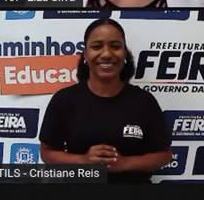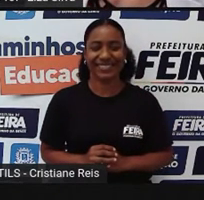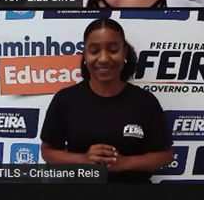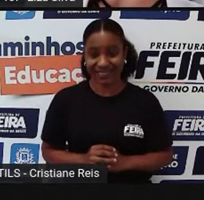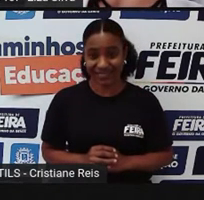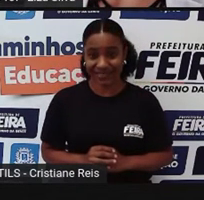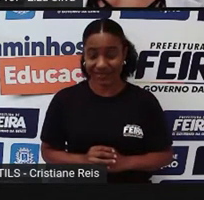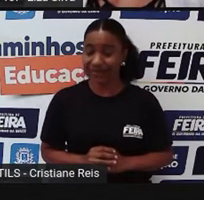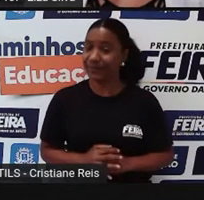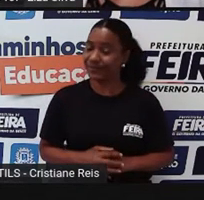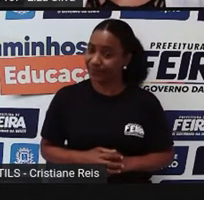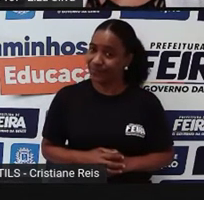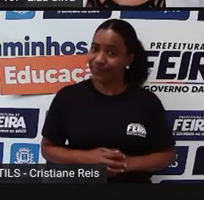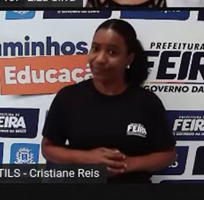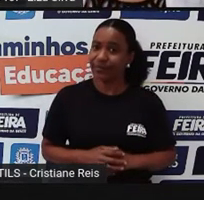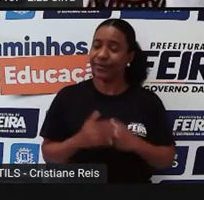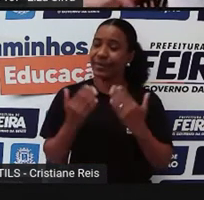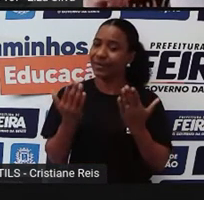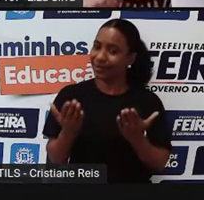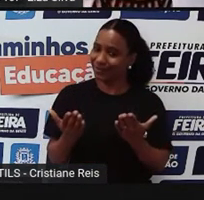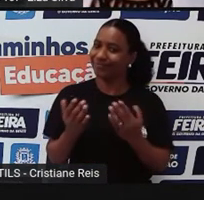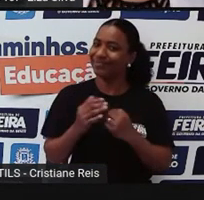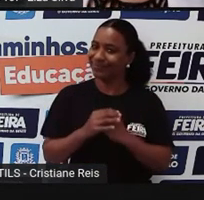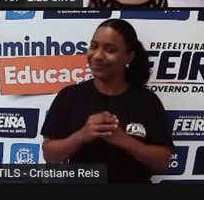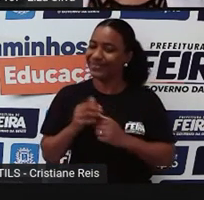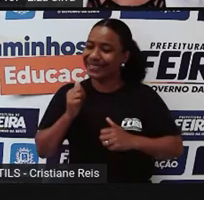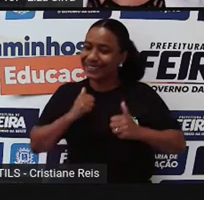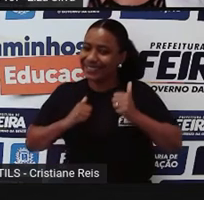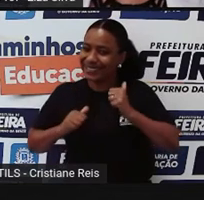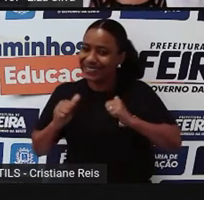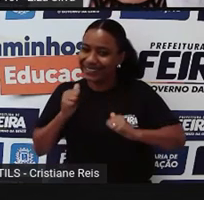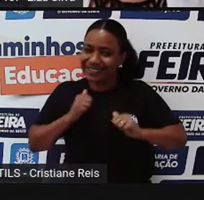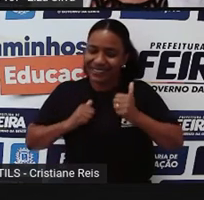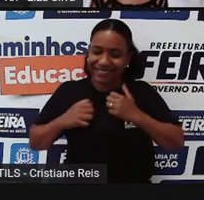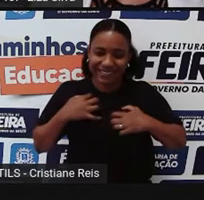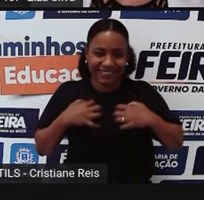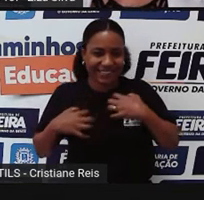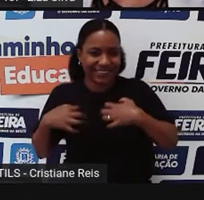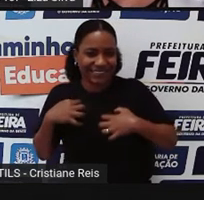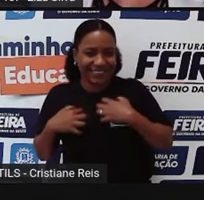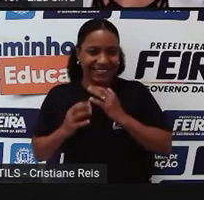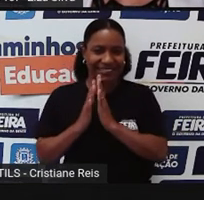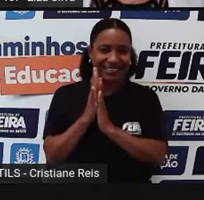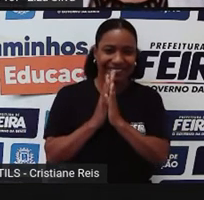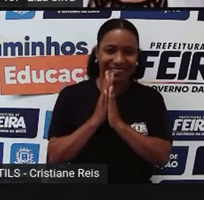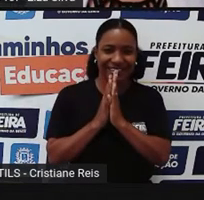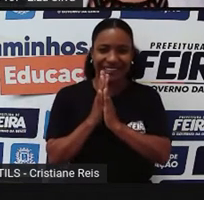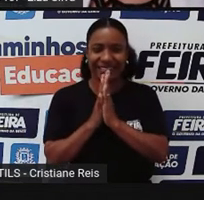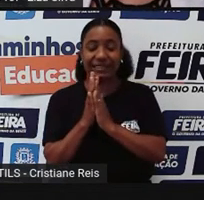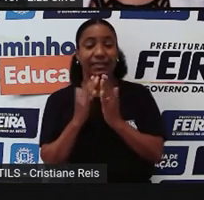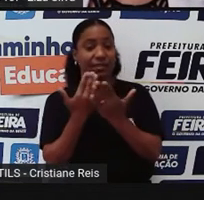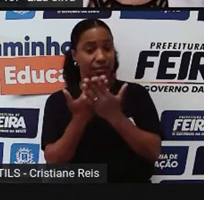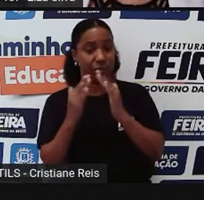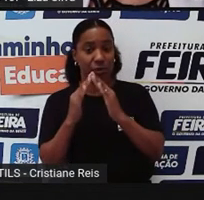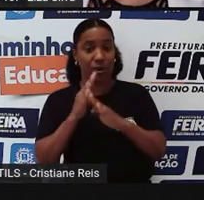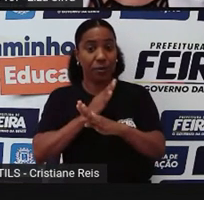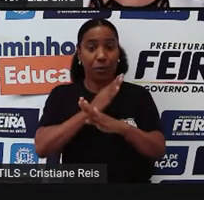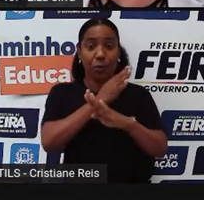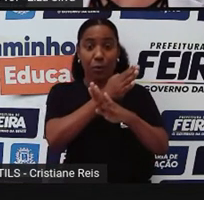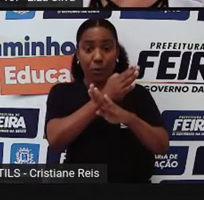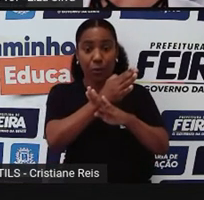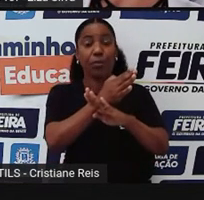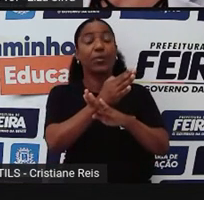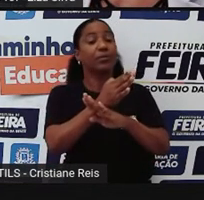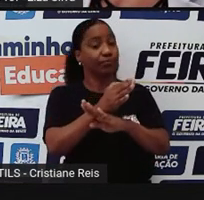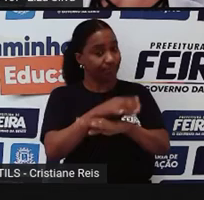e ao chegar na sala de aula que eu sei que vocês estão muito ansiosas para esse primeiro encontro é importante que durante